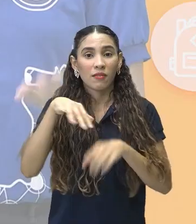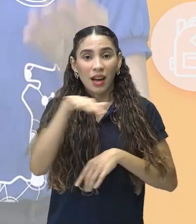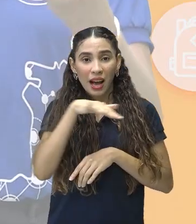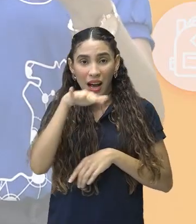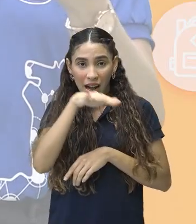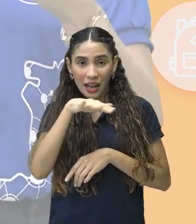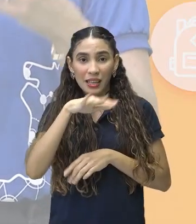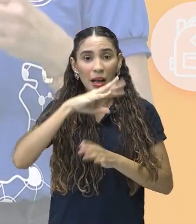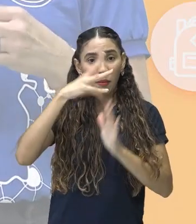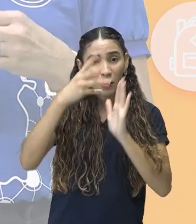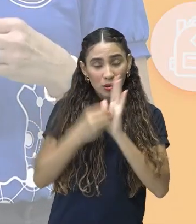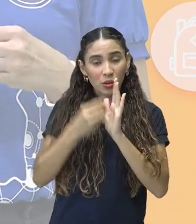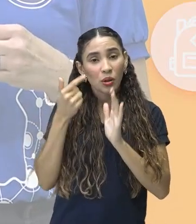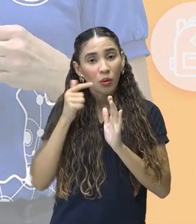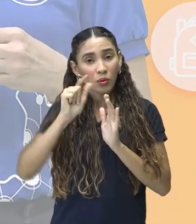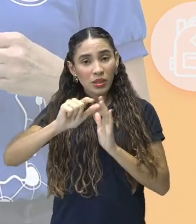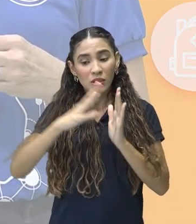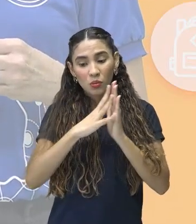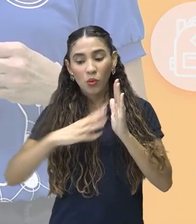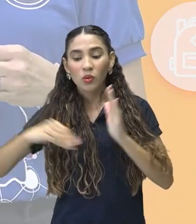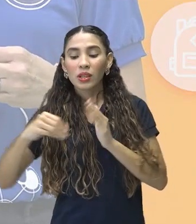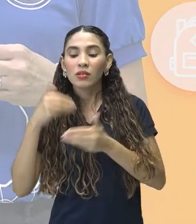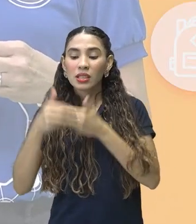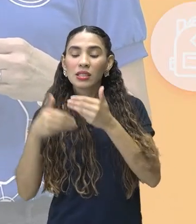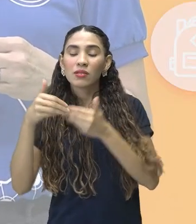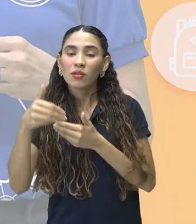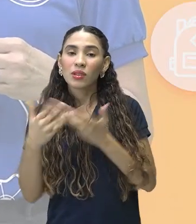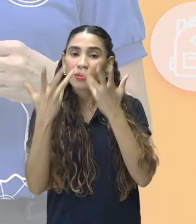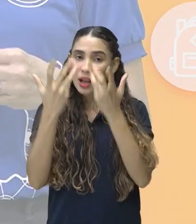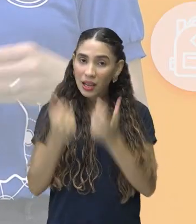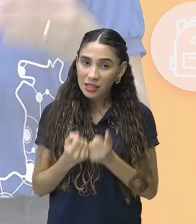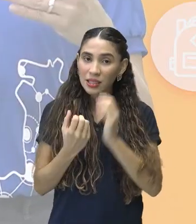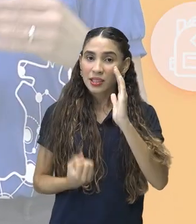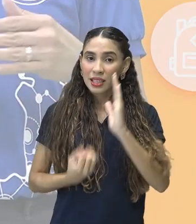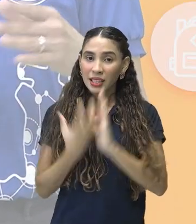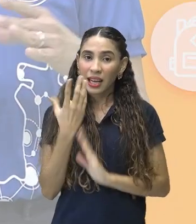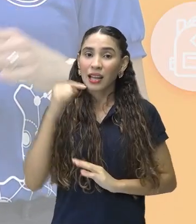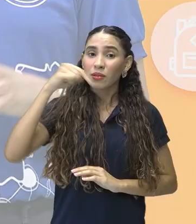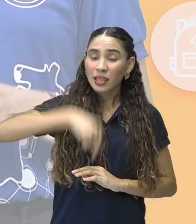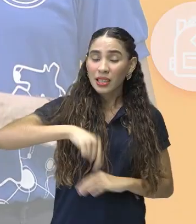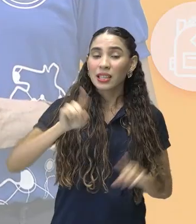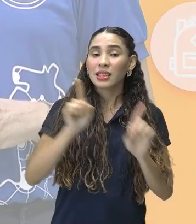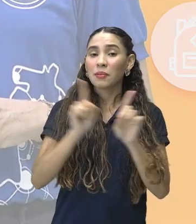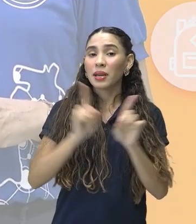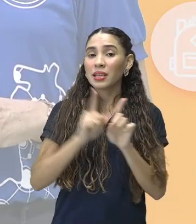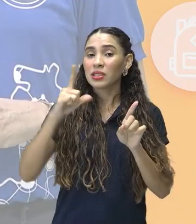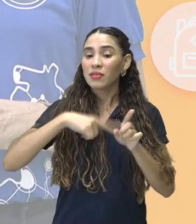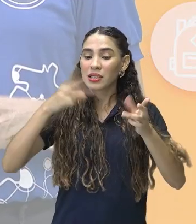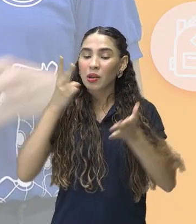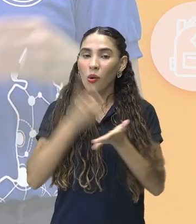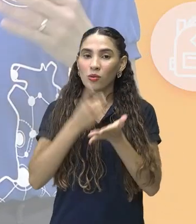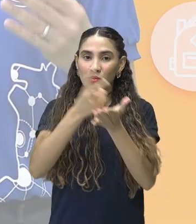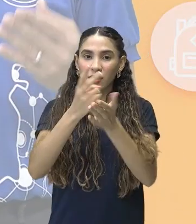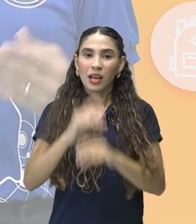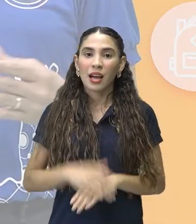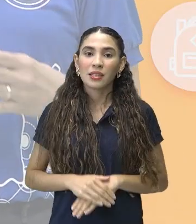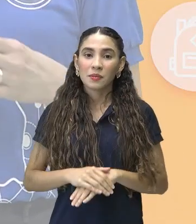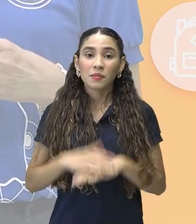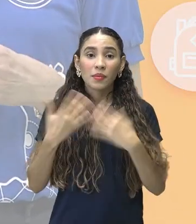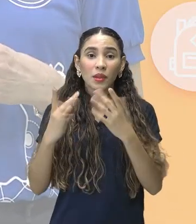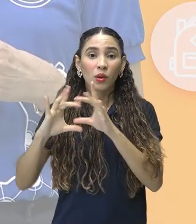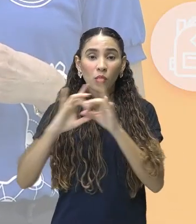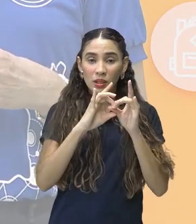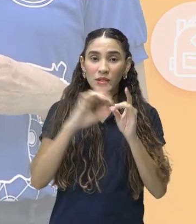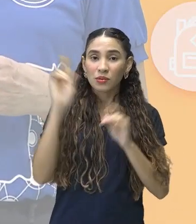região para que este modelo fosse recebido, implantado e tivesse continuidade. É o